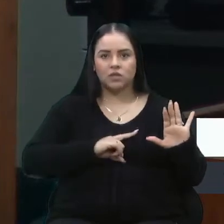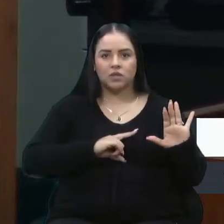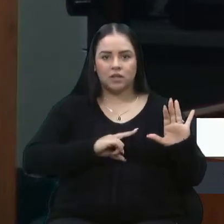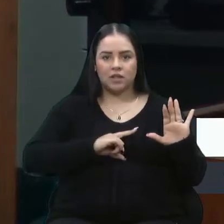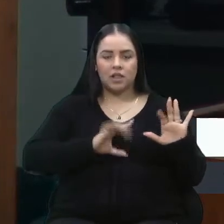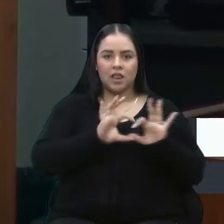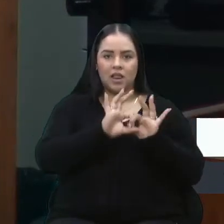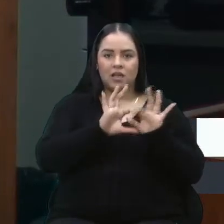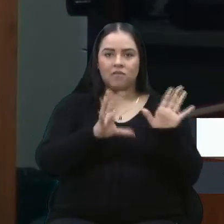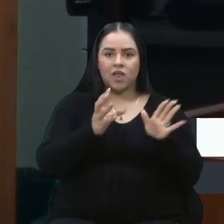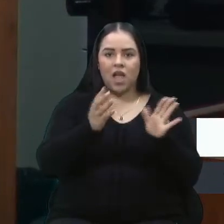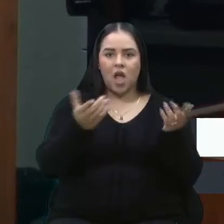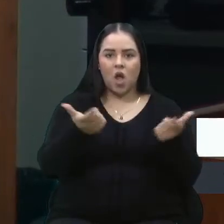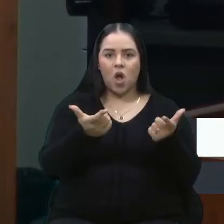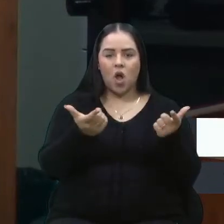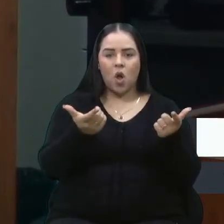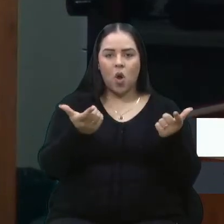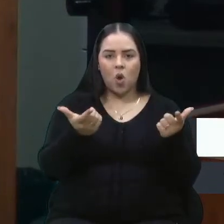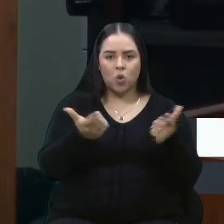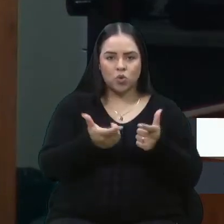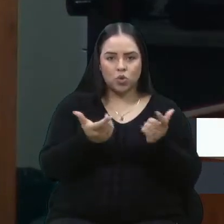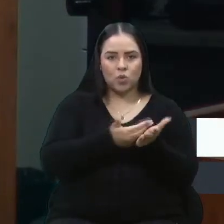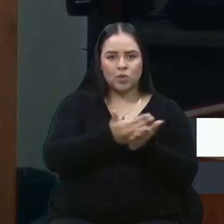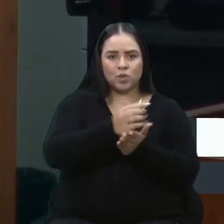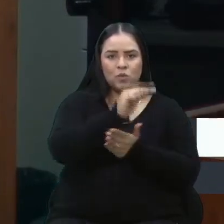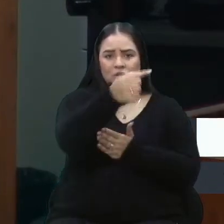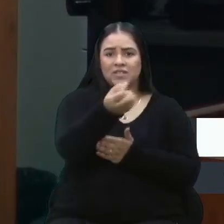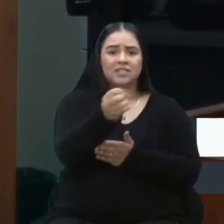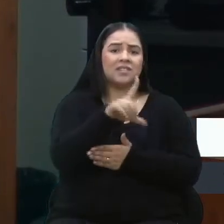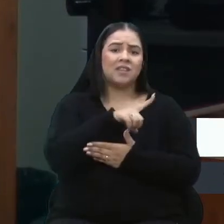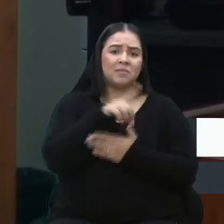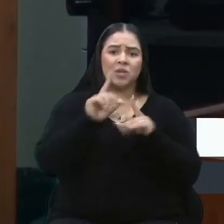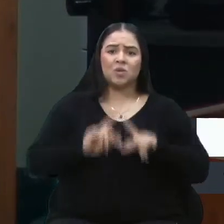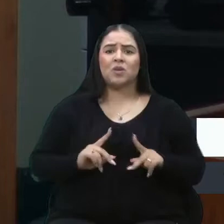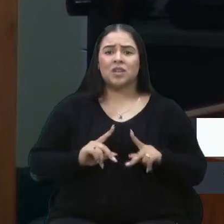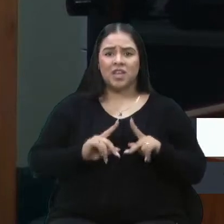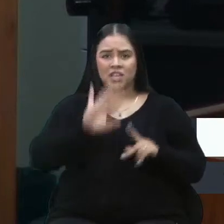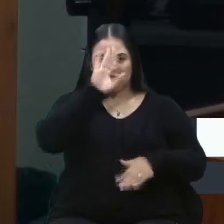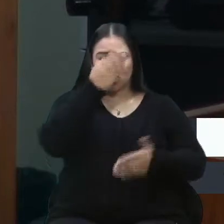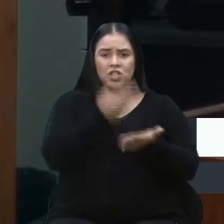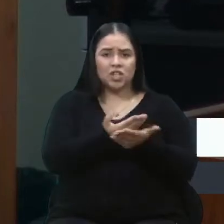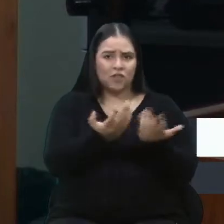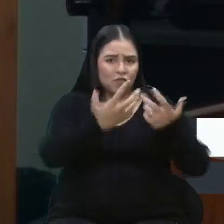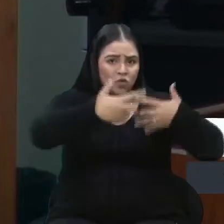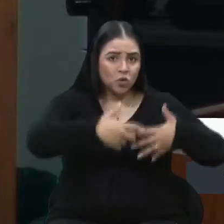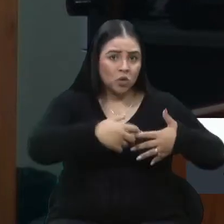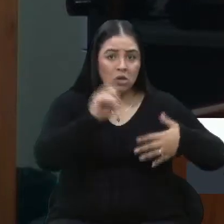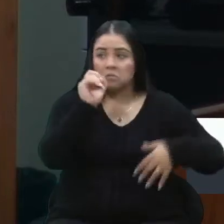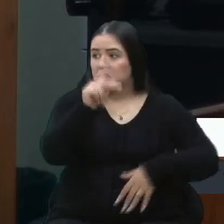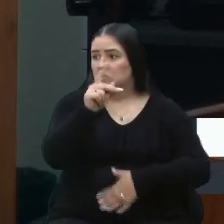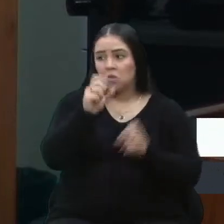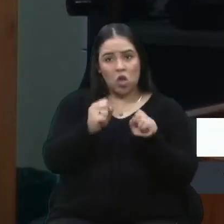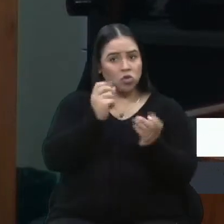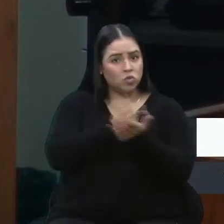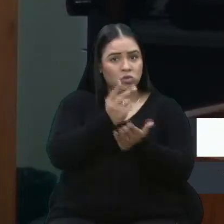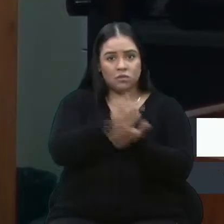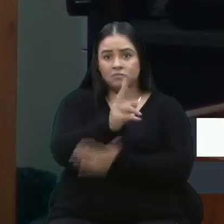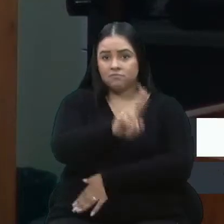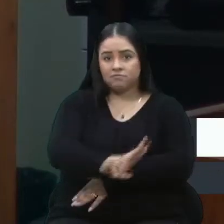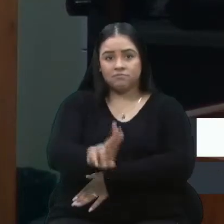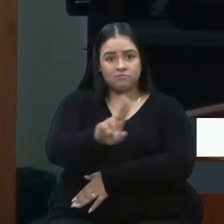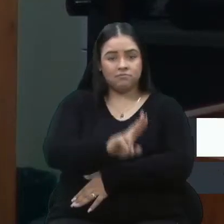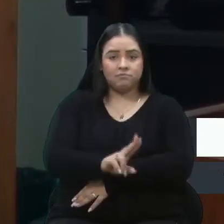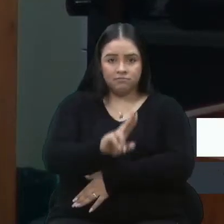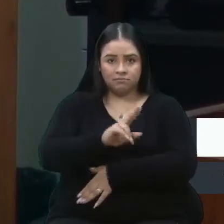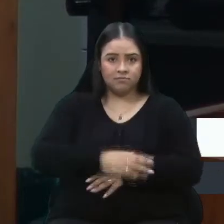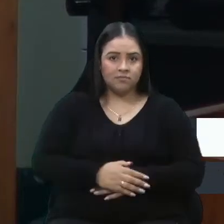se pessoas acham que a máscara funciona Que bom que usem para sempre não vão pegar gripe não vou pegar nada tá